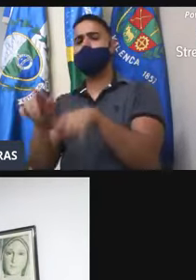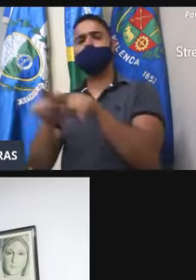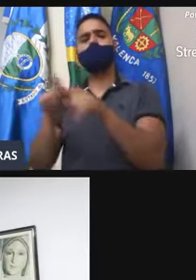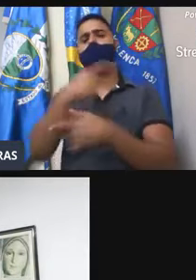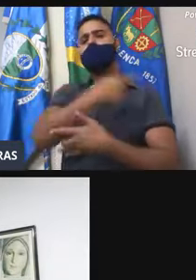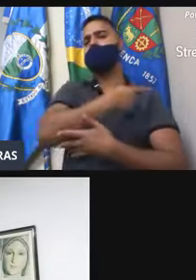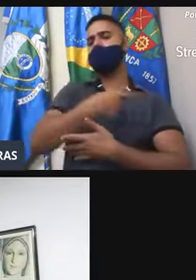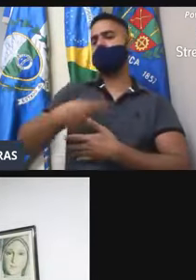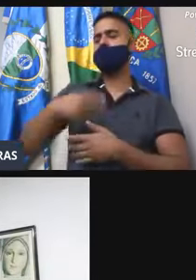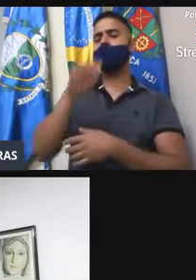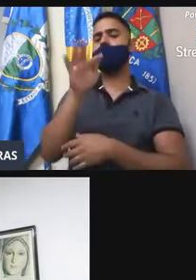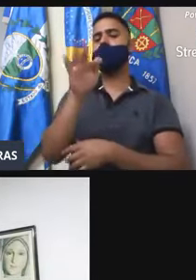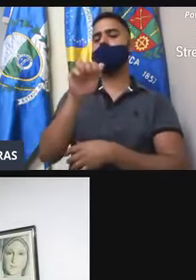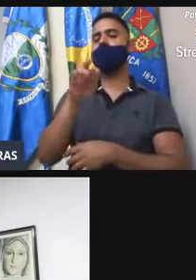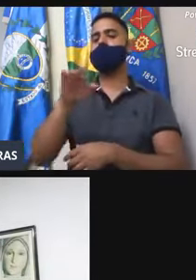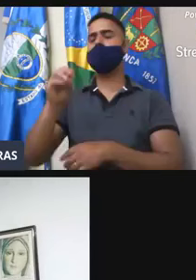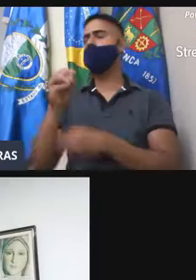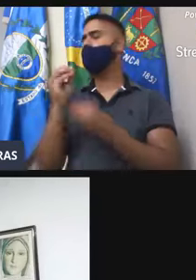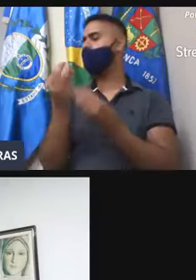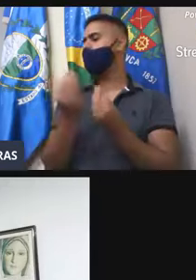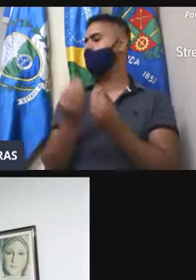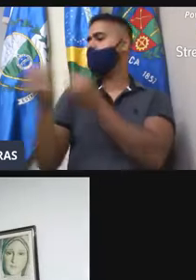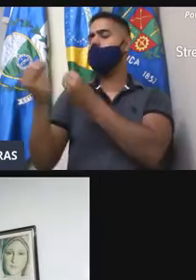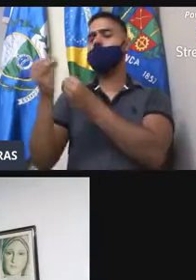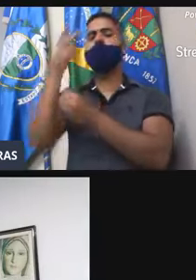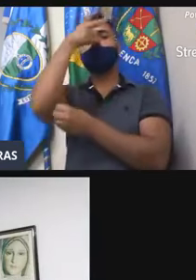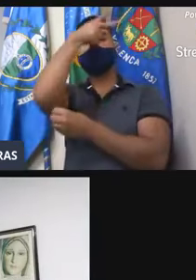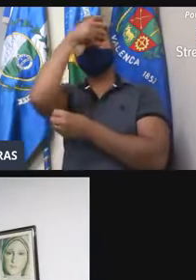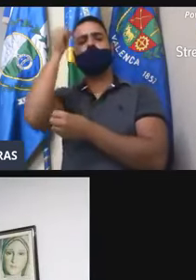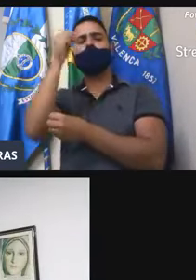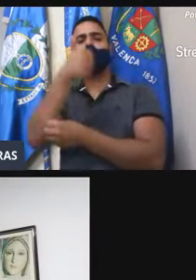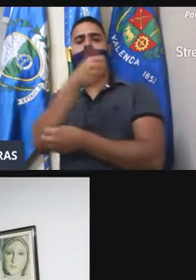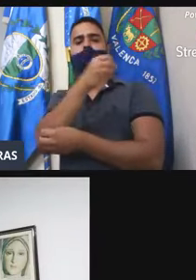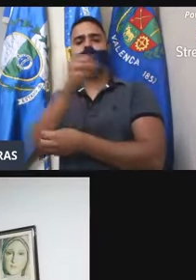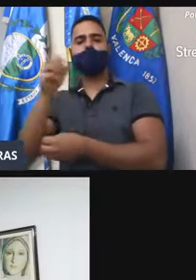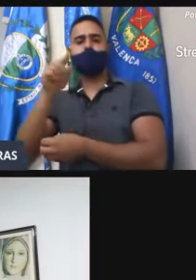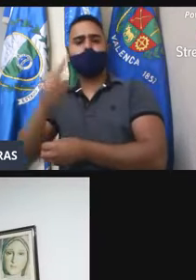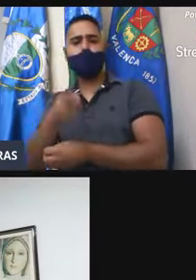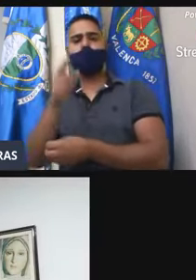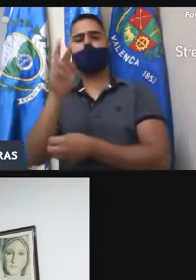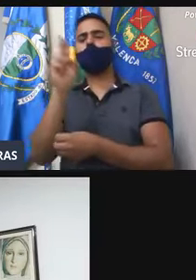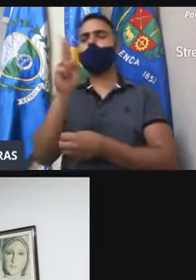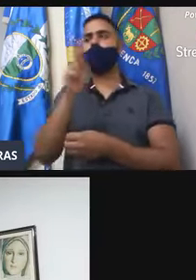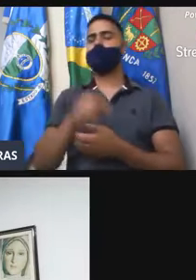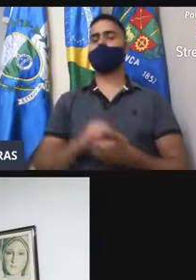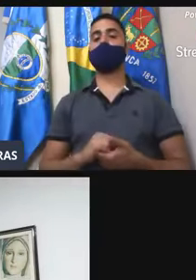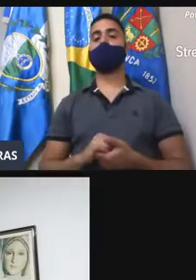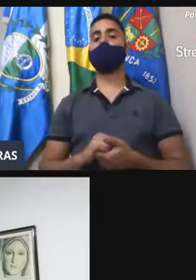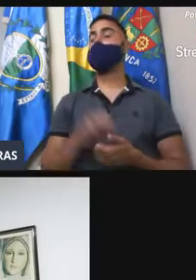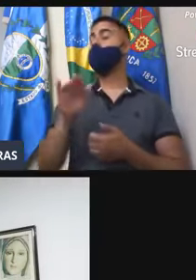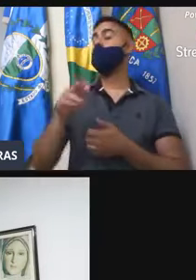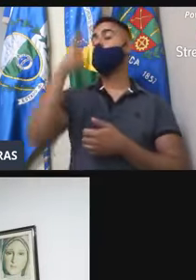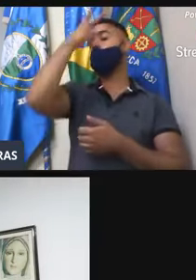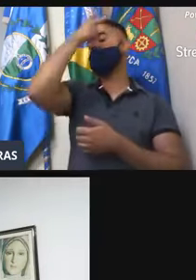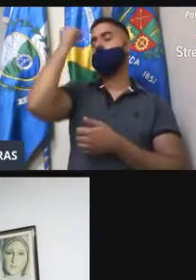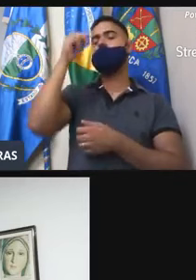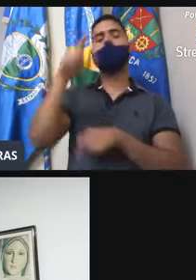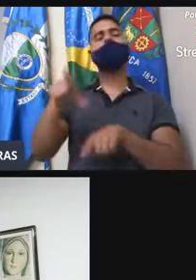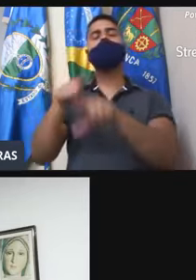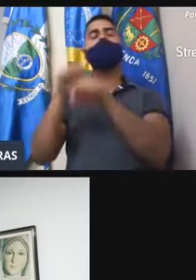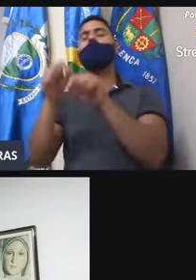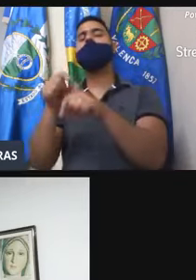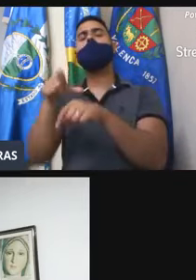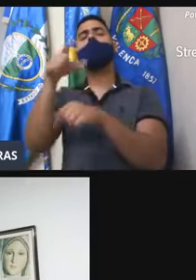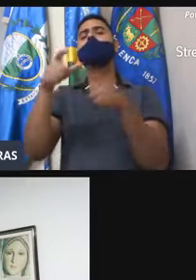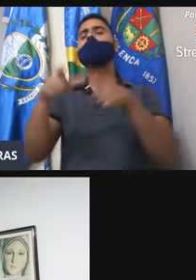do presidente Fábio Antônio pudesse transferir para a prefeitura R$100 mil. A partir do momento que está na prefeitura, a prefeitura destina da maneira que mais lhe